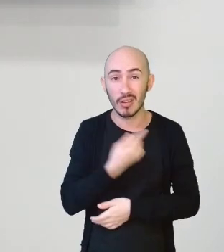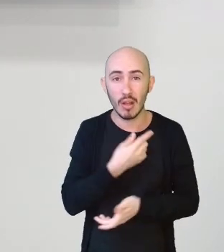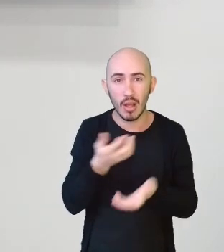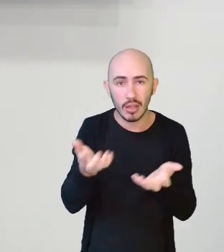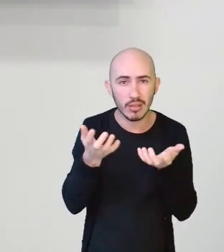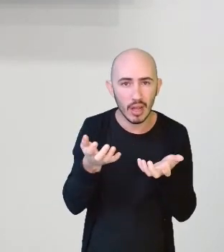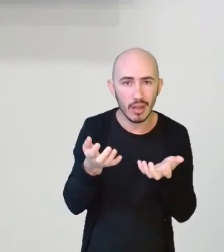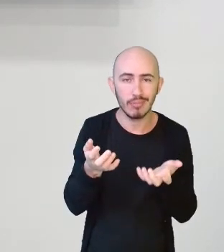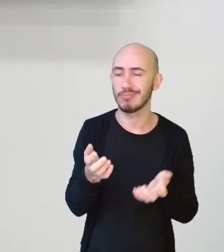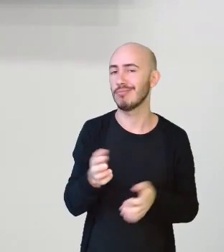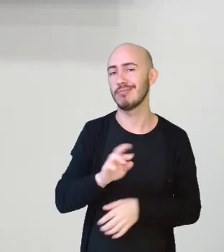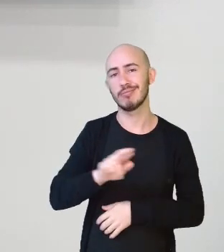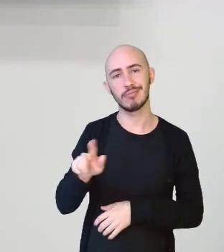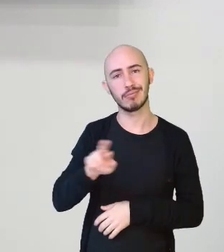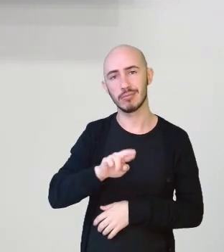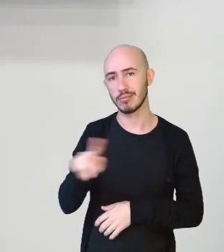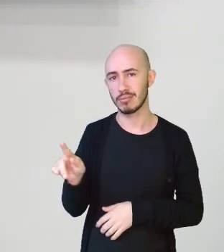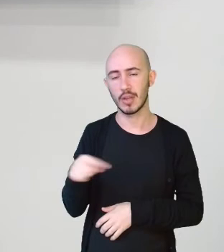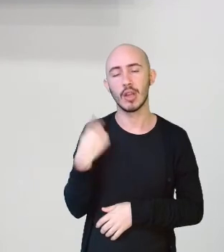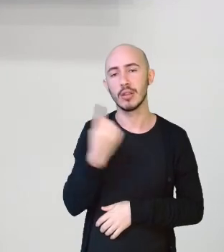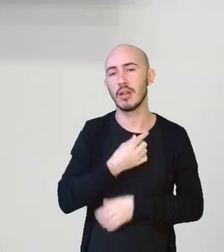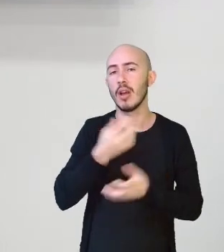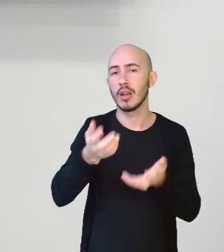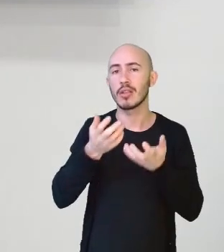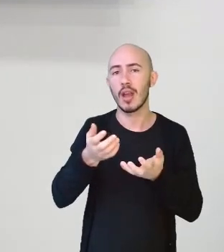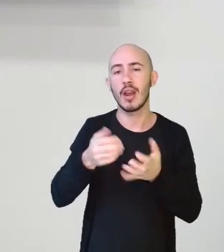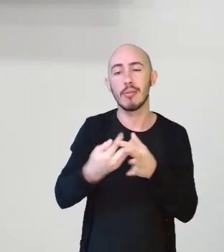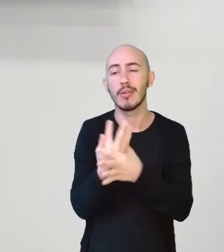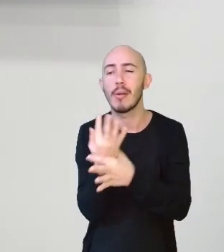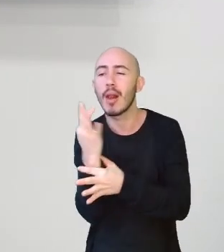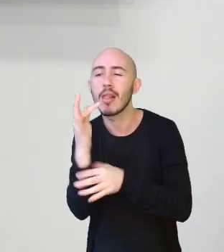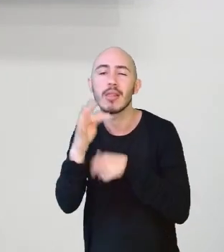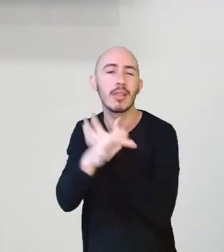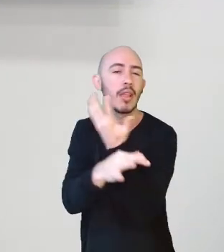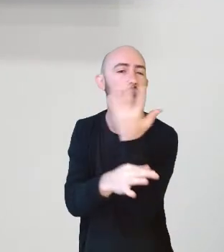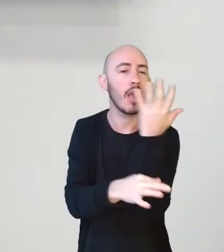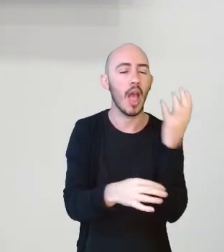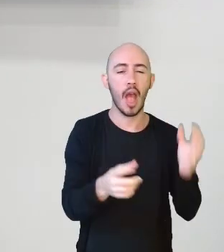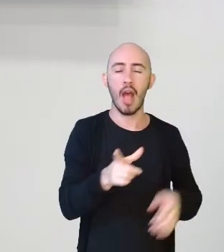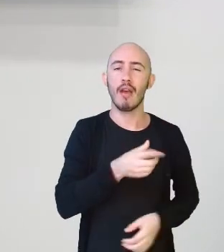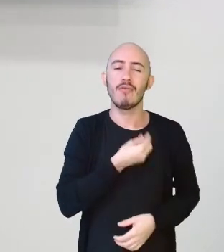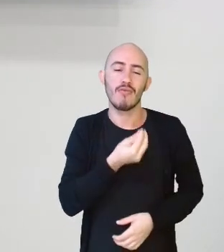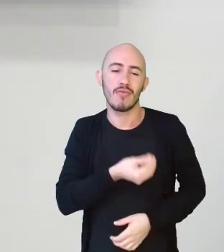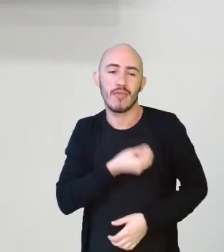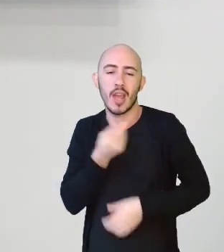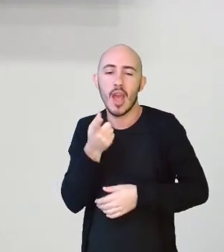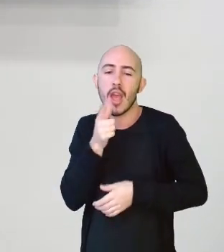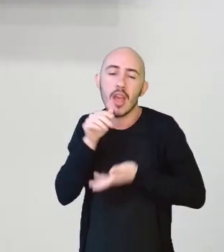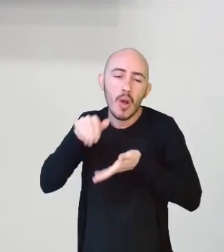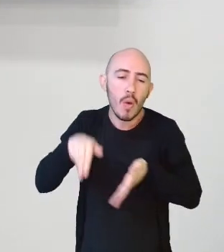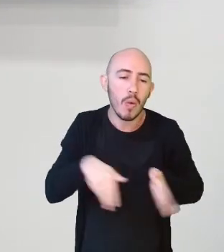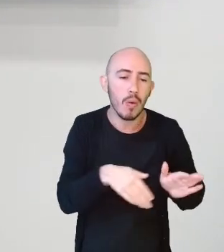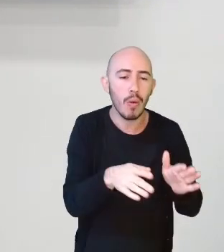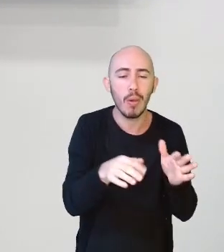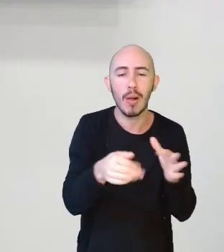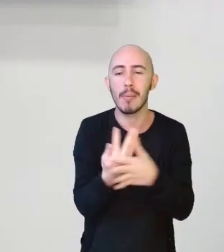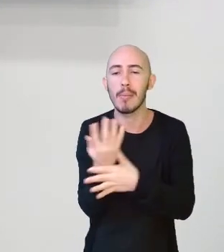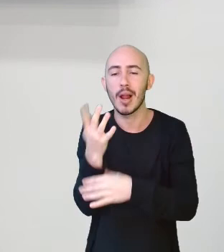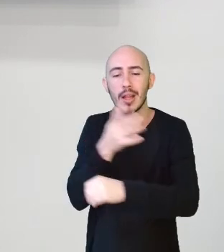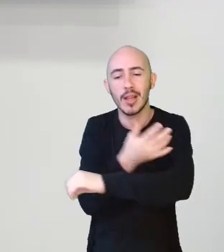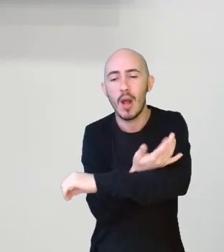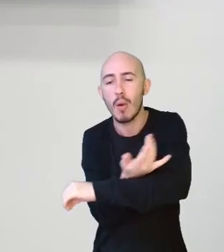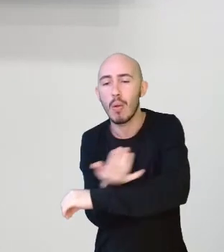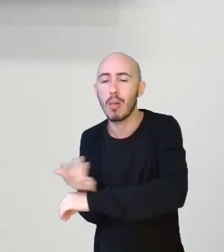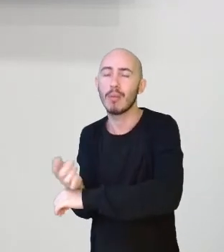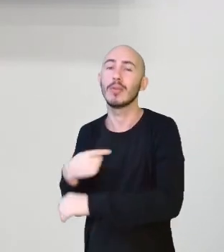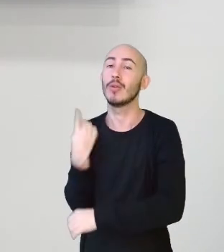nós queremos. Nós queremos ver sempre tudo vivo, os rios cheios, as plantas cheias de vida. Para isso, temos